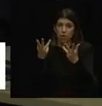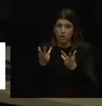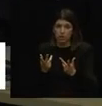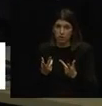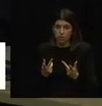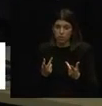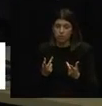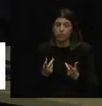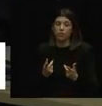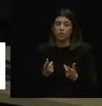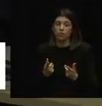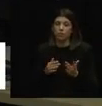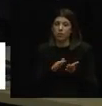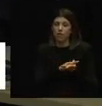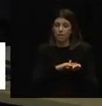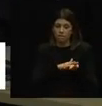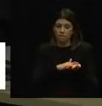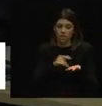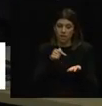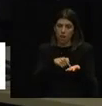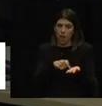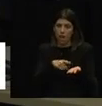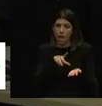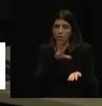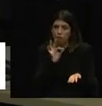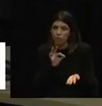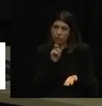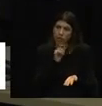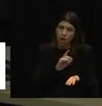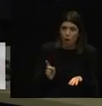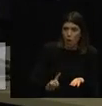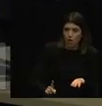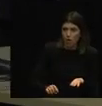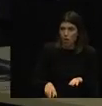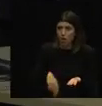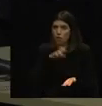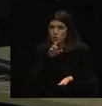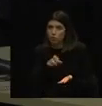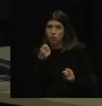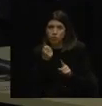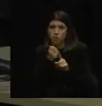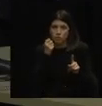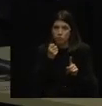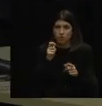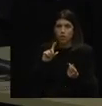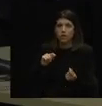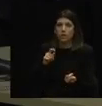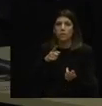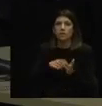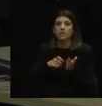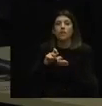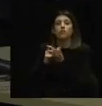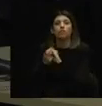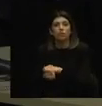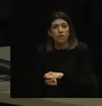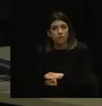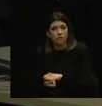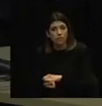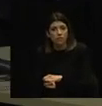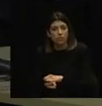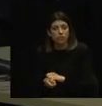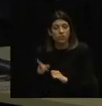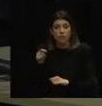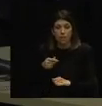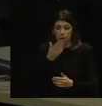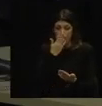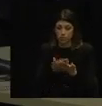orçamento reflete opções que conseguirão ou não dar resposta aos desafios e às mudanças necessárias. E perante